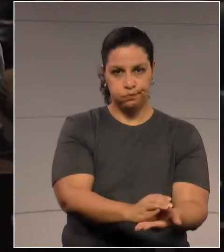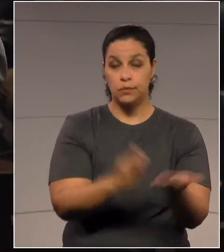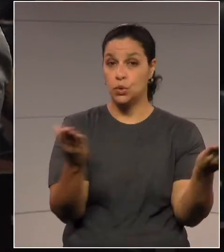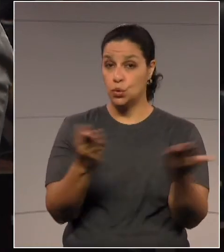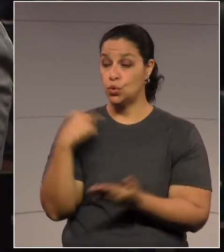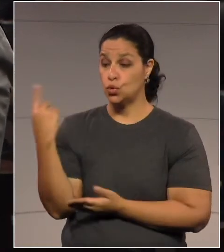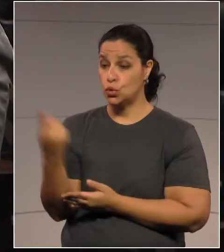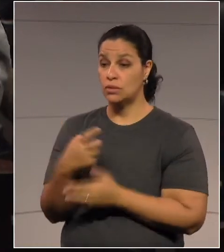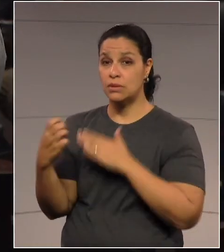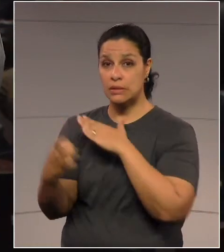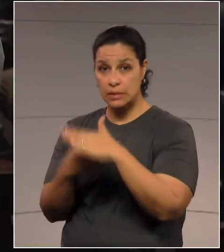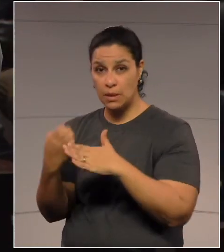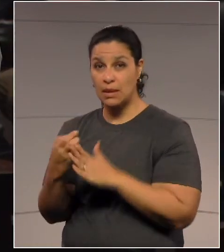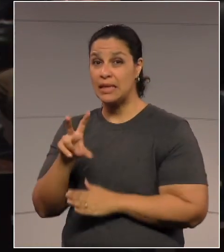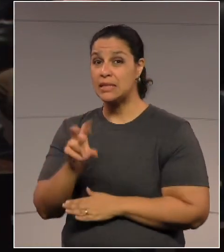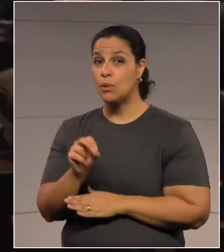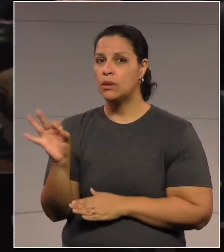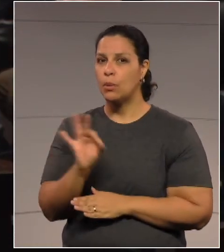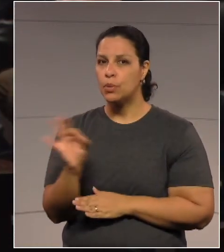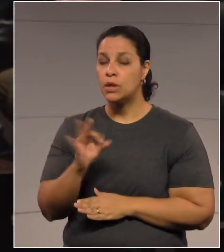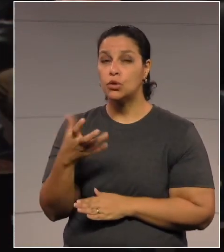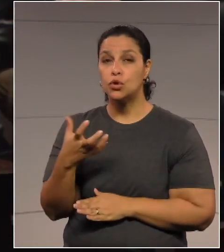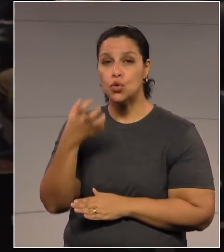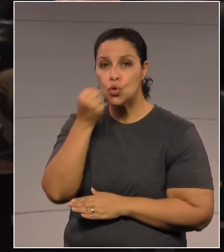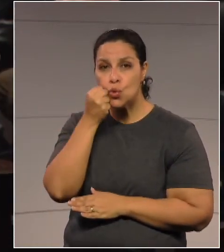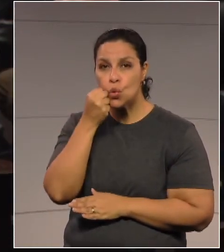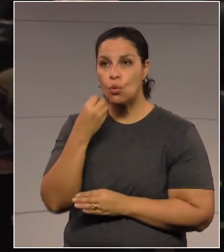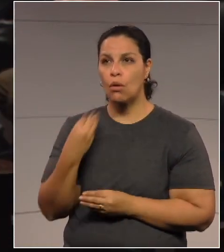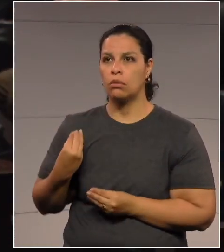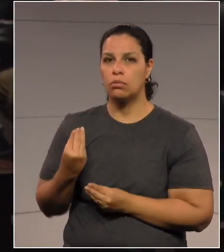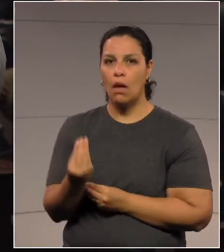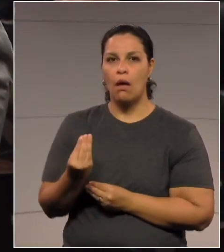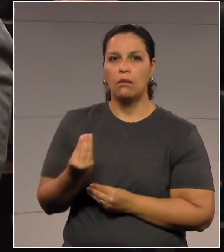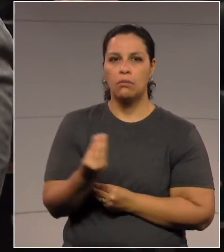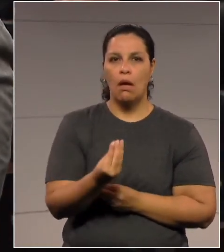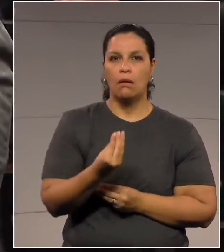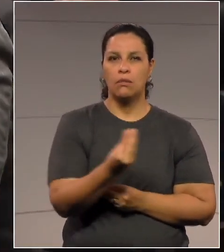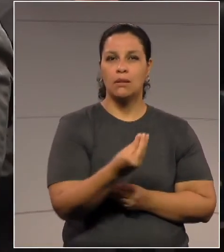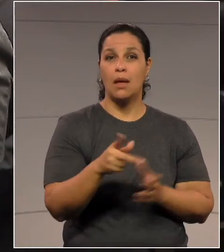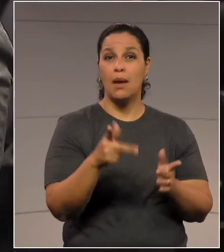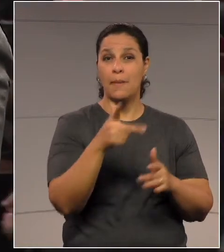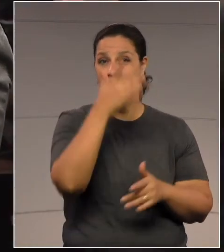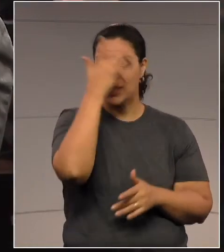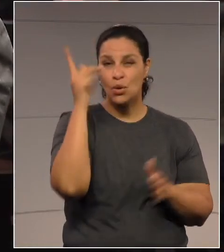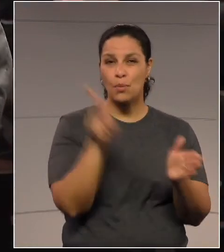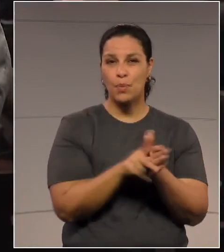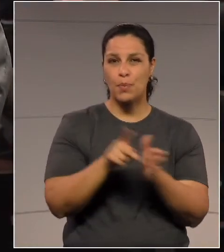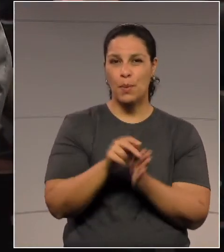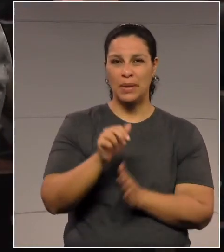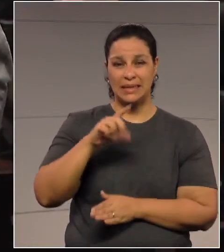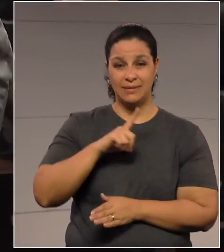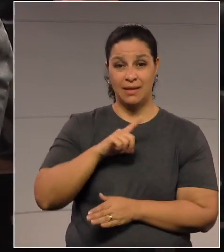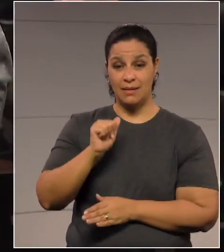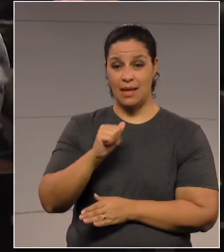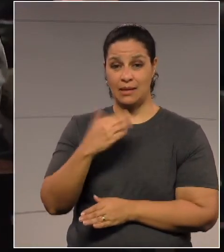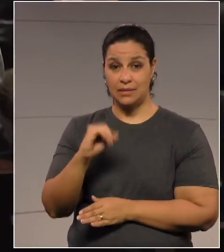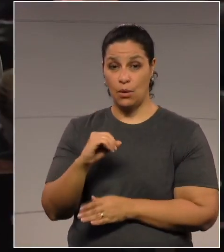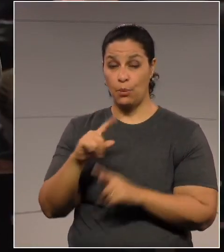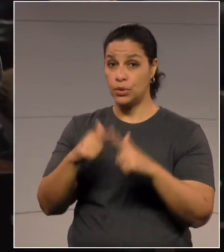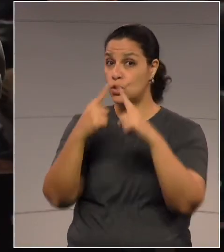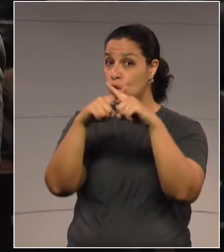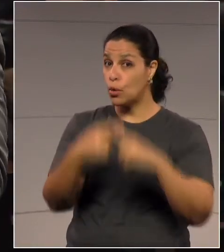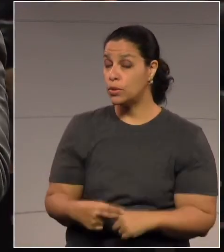empresas distribuem 50% do seu lucro para acionistas, quando o mínimo legal é de 25%. Então, para cobrir e competir